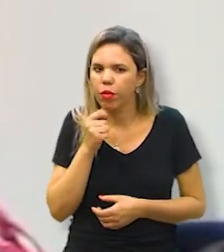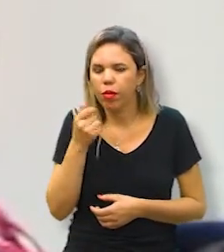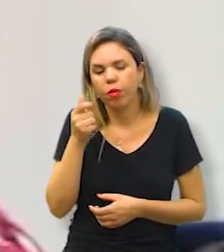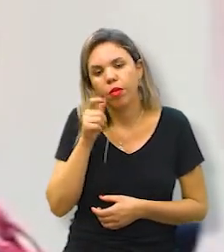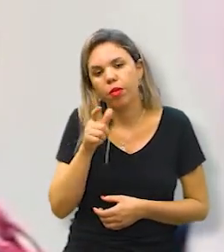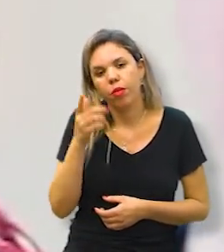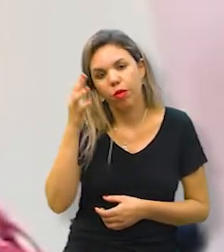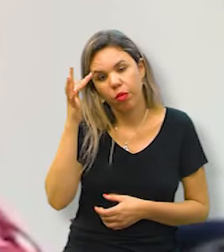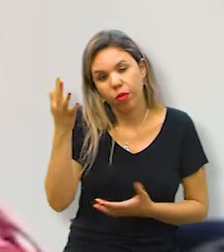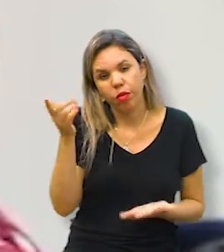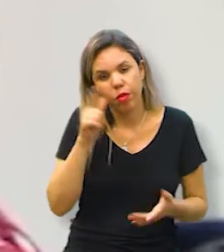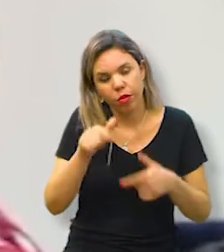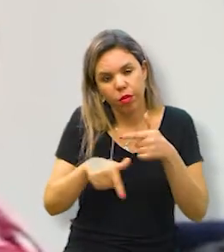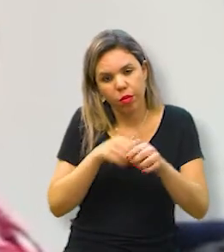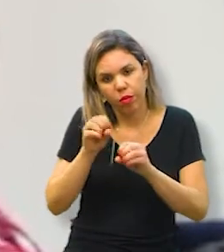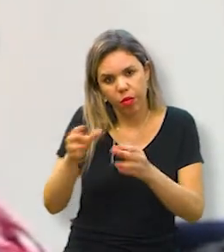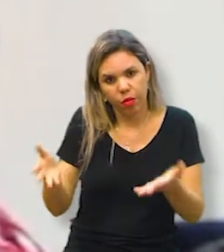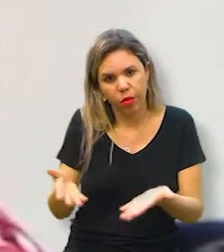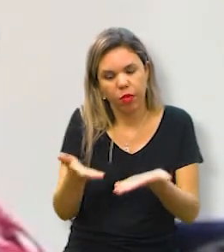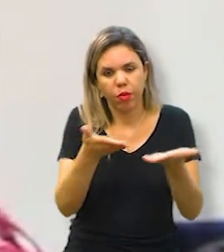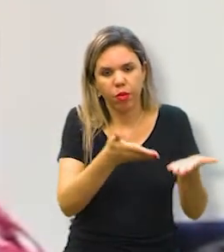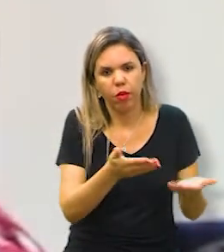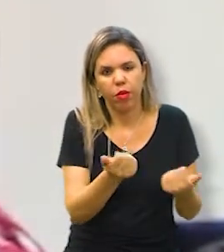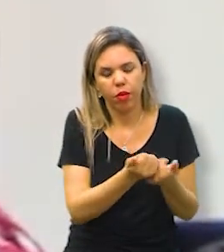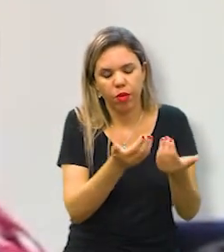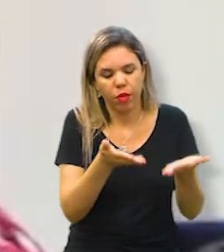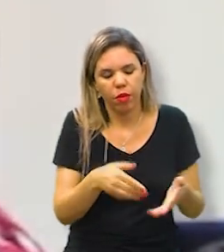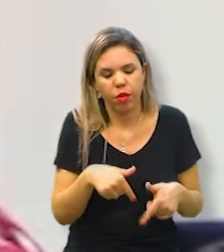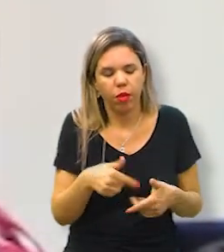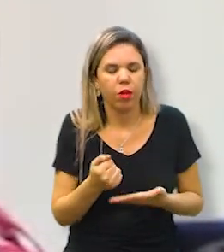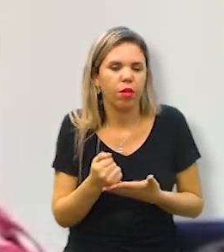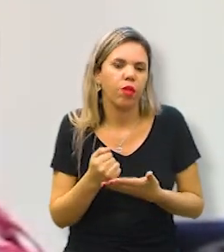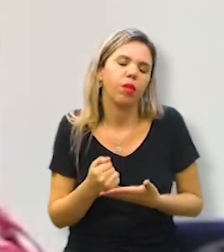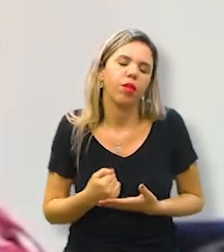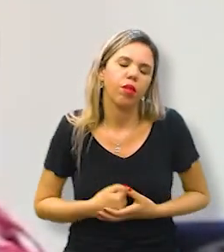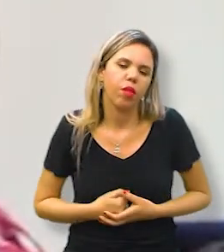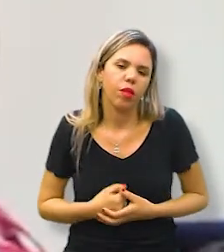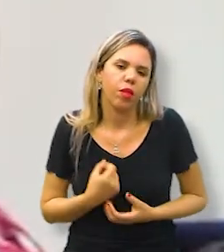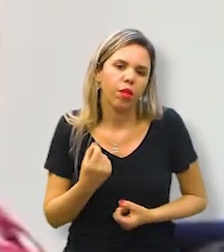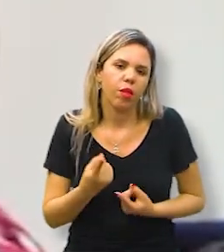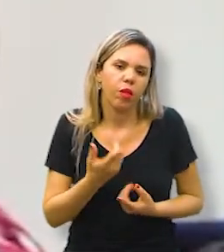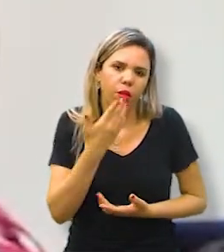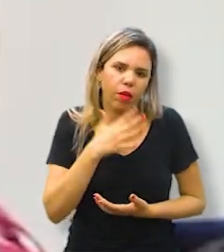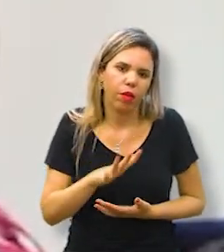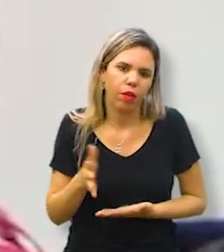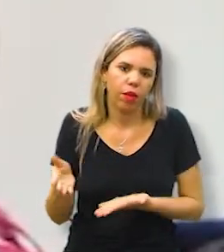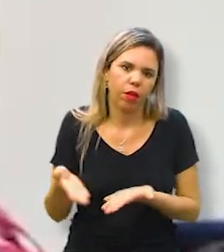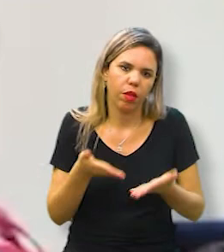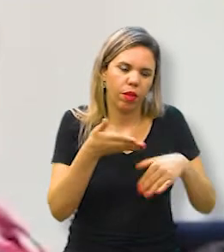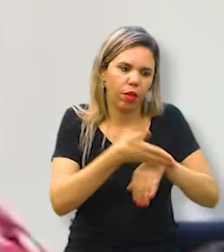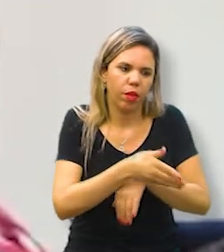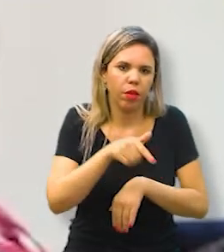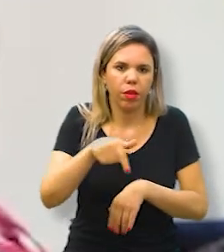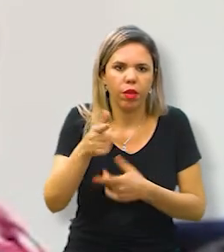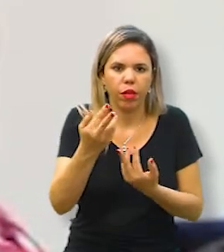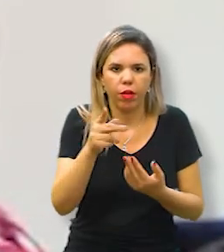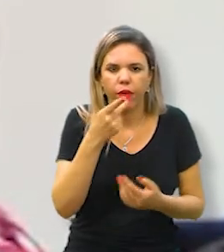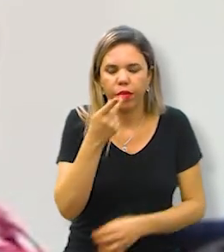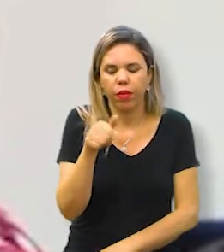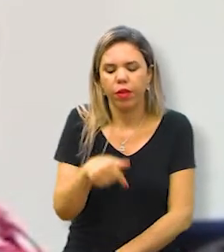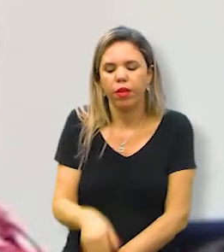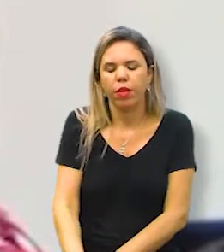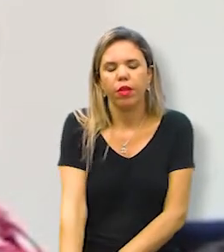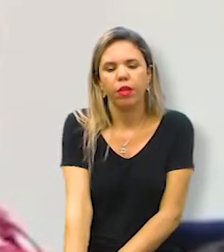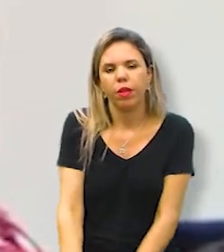vai poder fazer um trabalho, não é verdade? Para poder ajudar algumas crianças com. Como você mesmo disse,